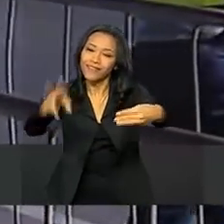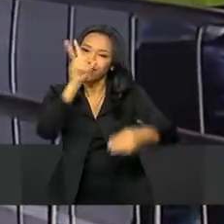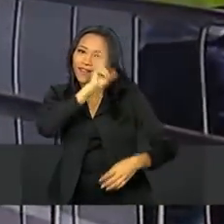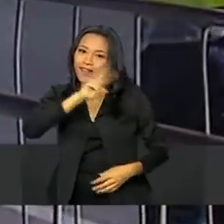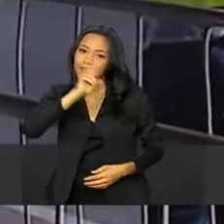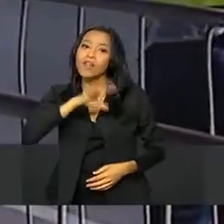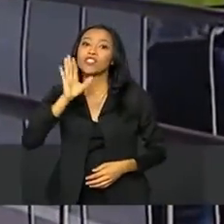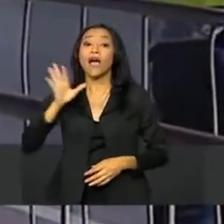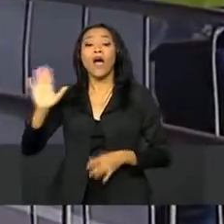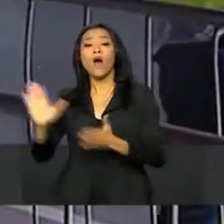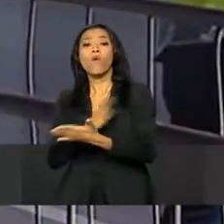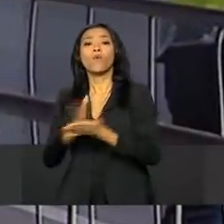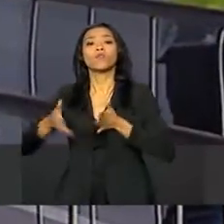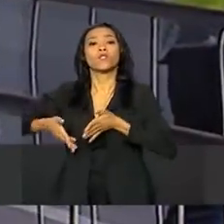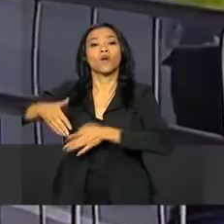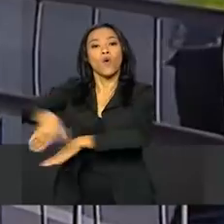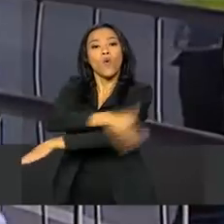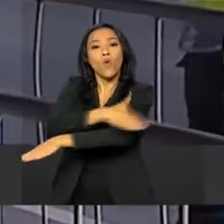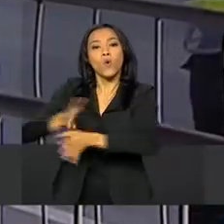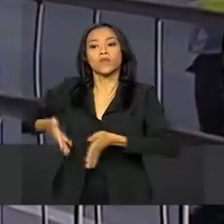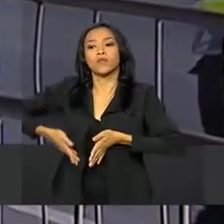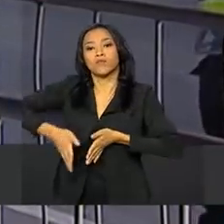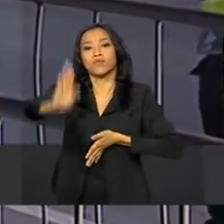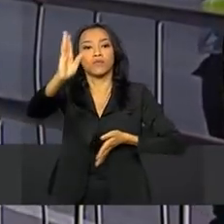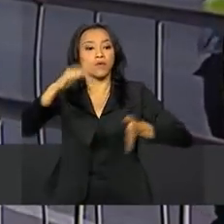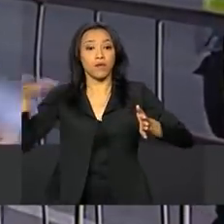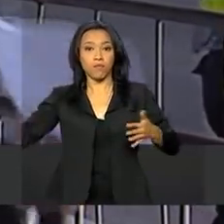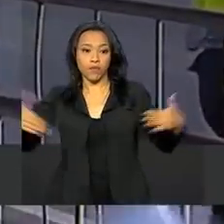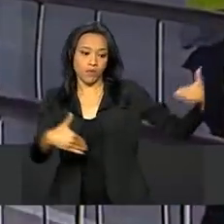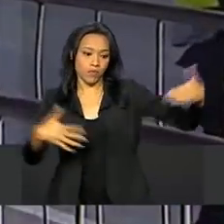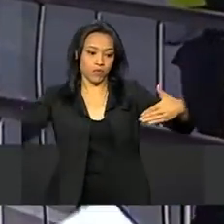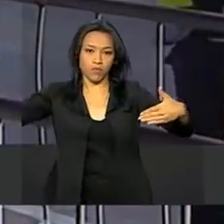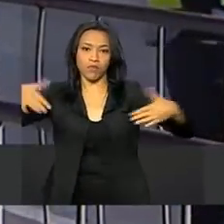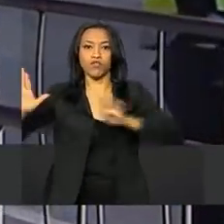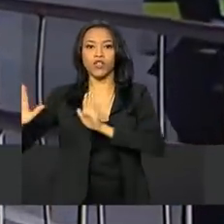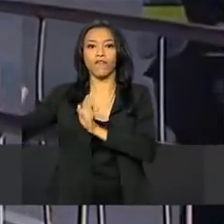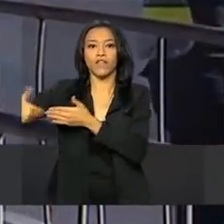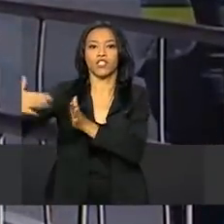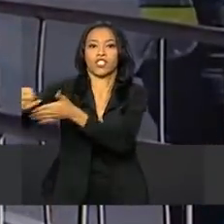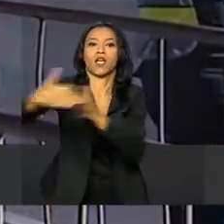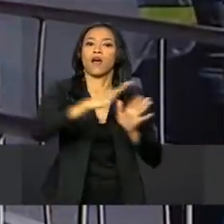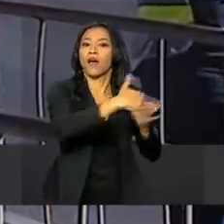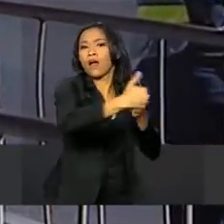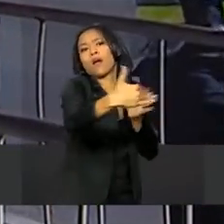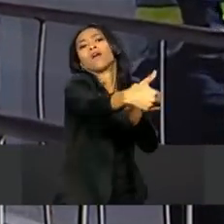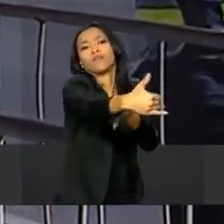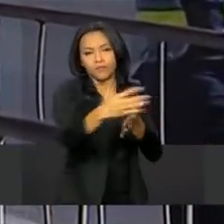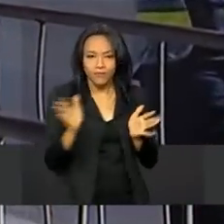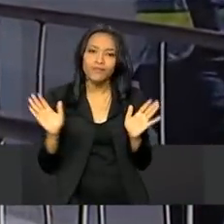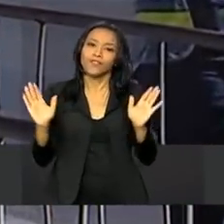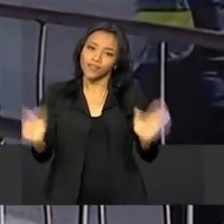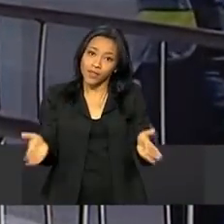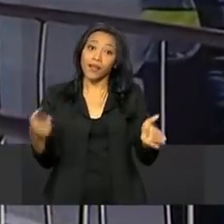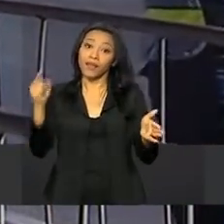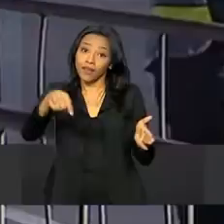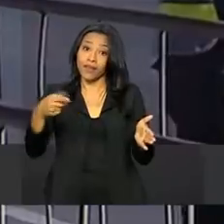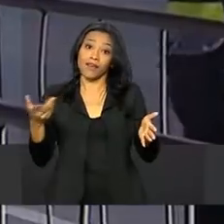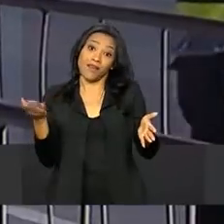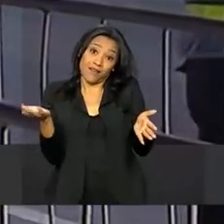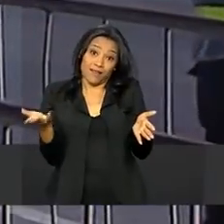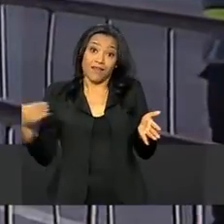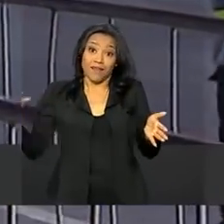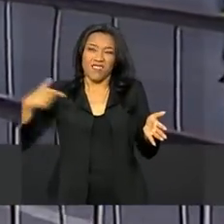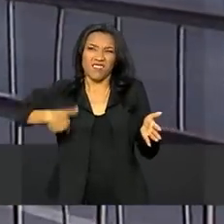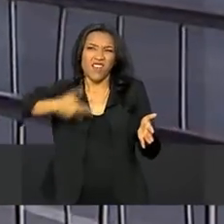que as vias foram fechadas, as vias de acesso aqui, a própria via da Esplanada dos Ministérios e as vias que dão acesso aqui, elas estão